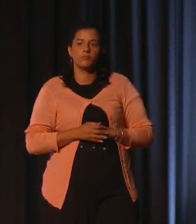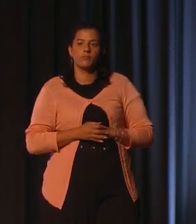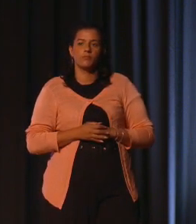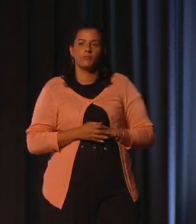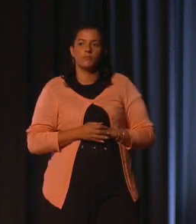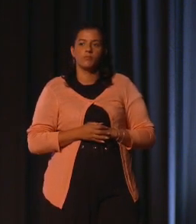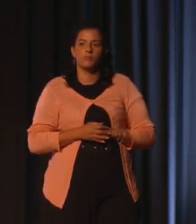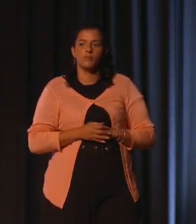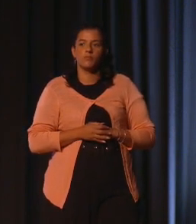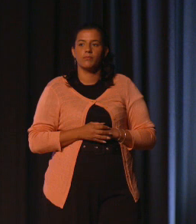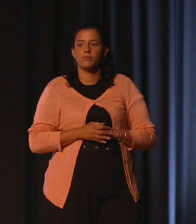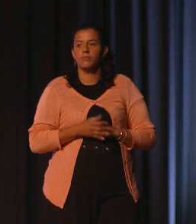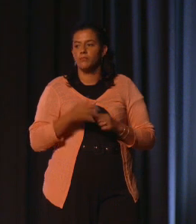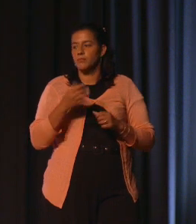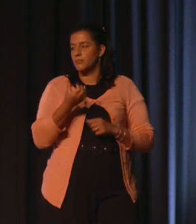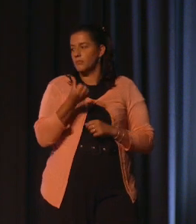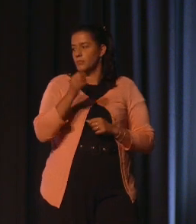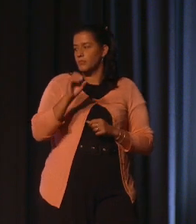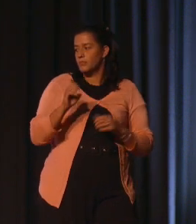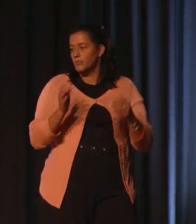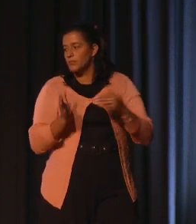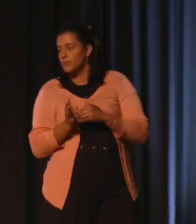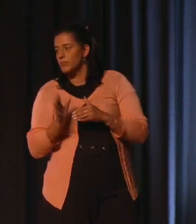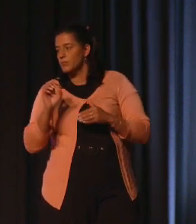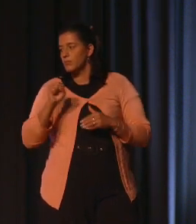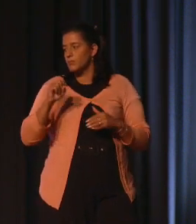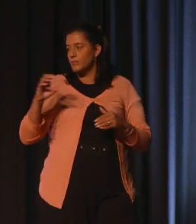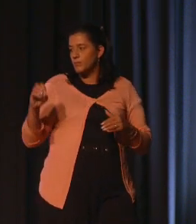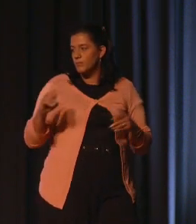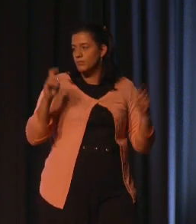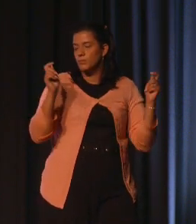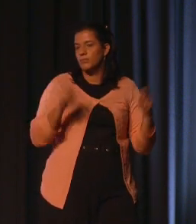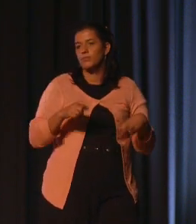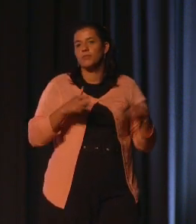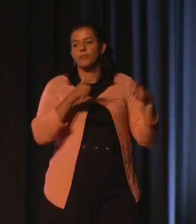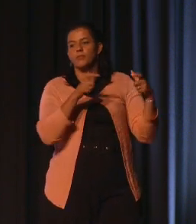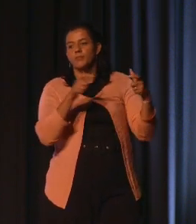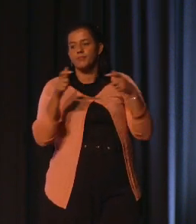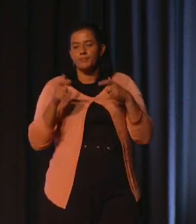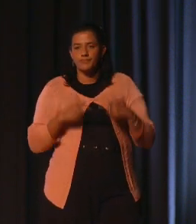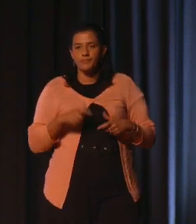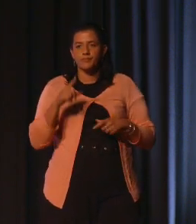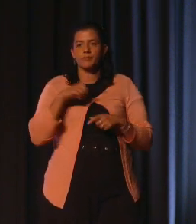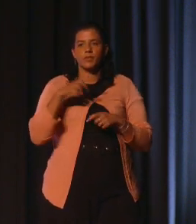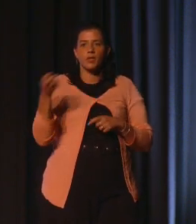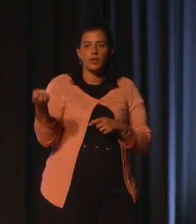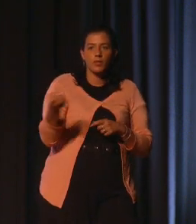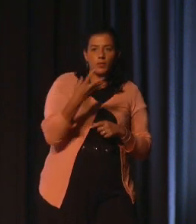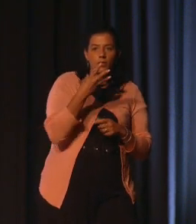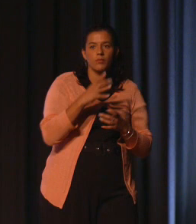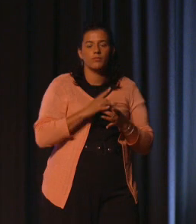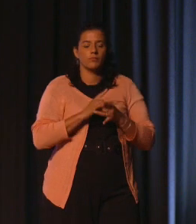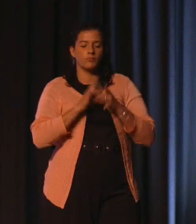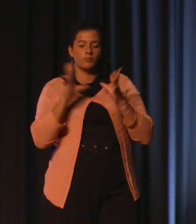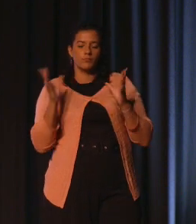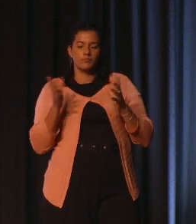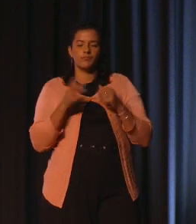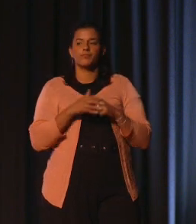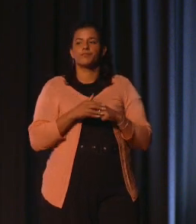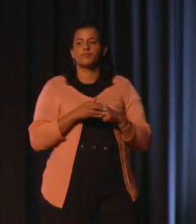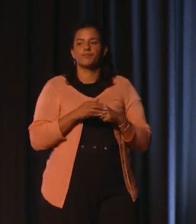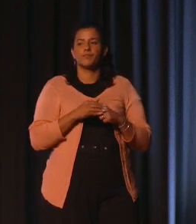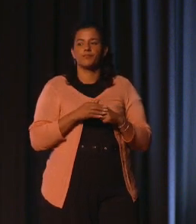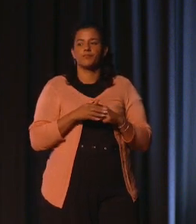Aqui dos 60 aos 80 anos, então é a fase onde vai haver a nova liberdade,